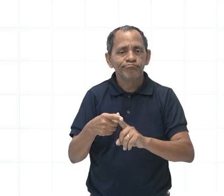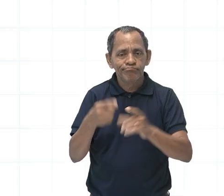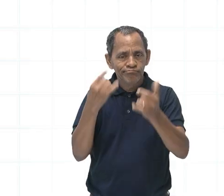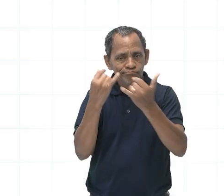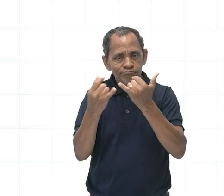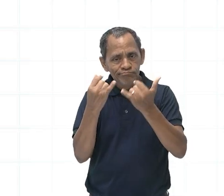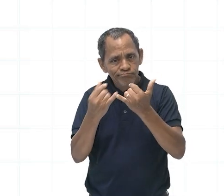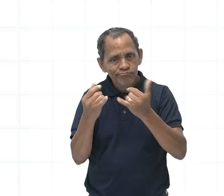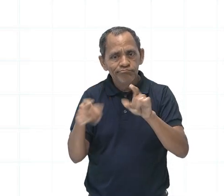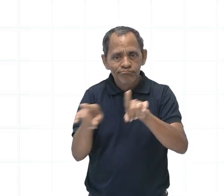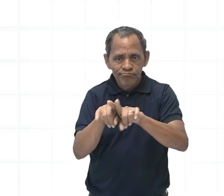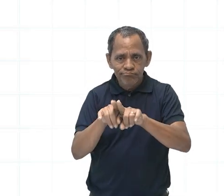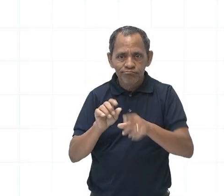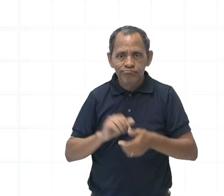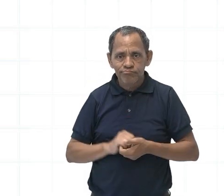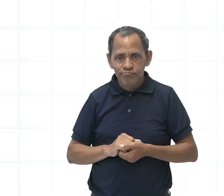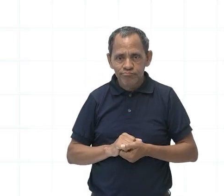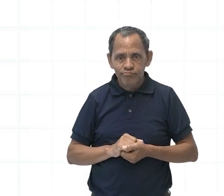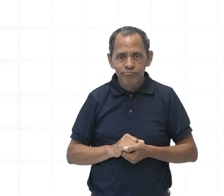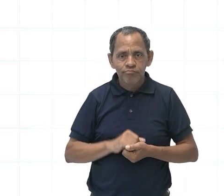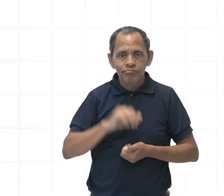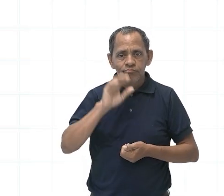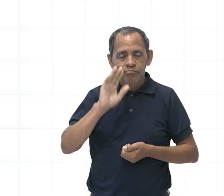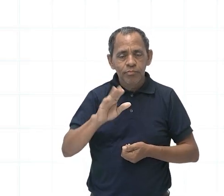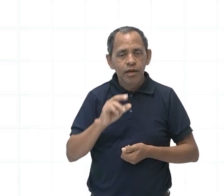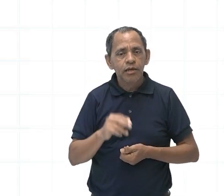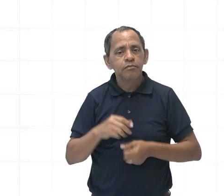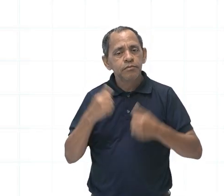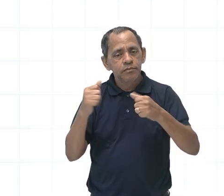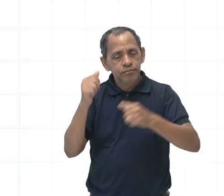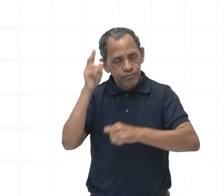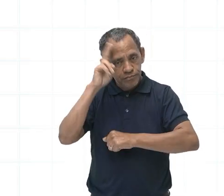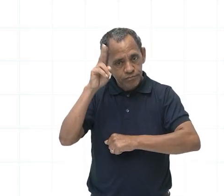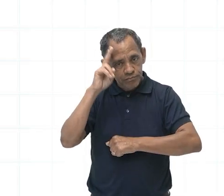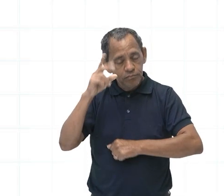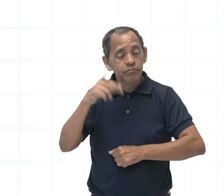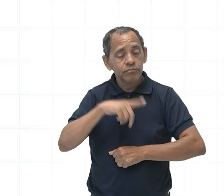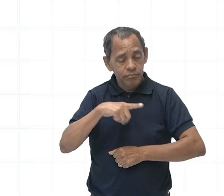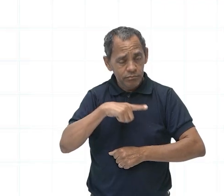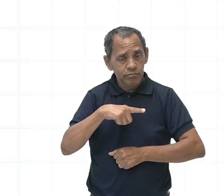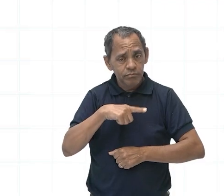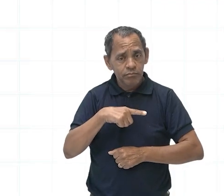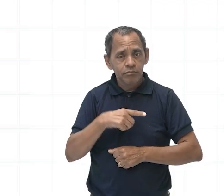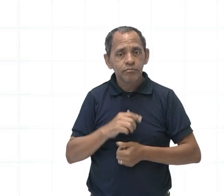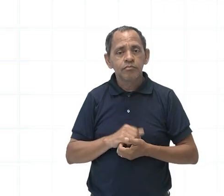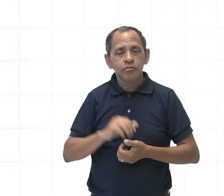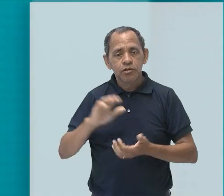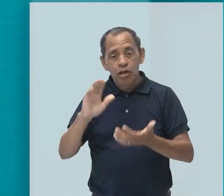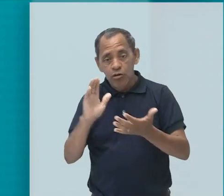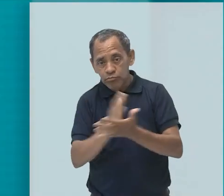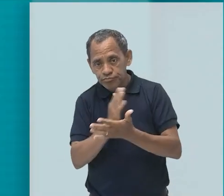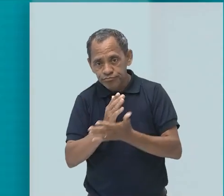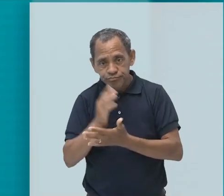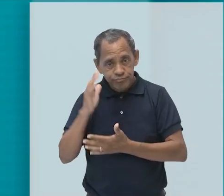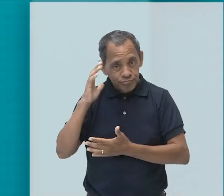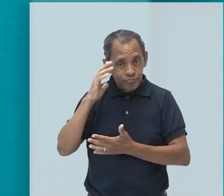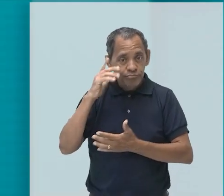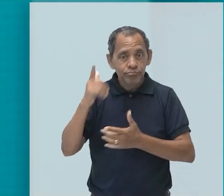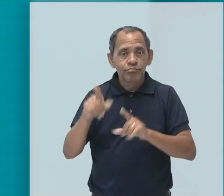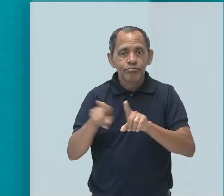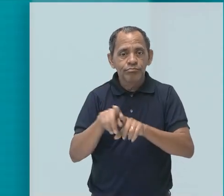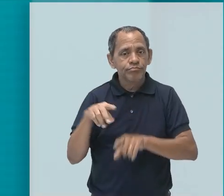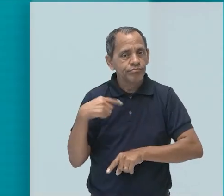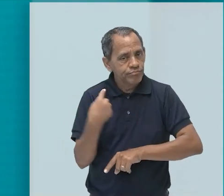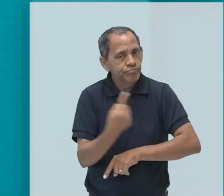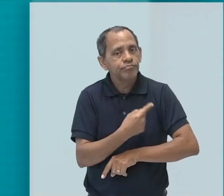E aqui sempre vale ressaltar e relembrar: existem sim as situações em que nós